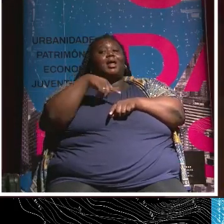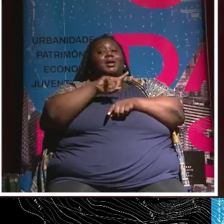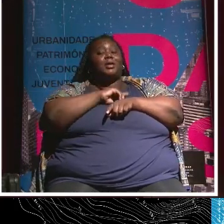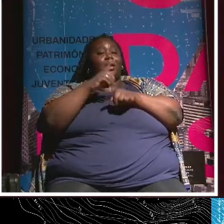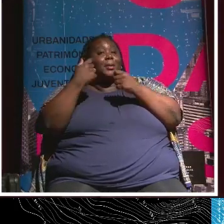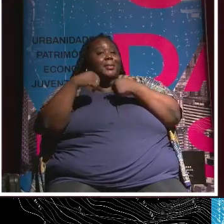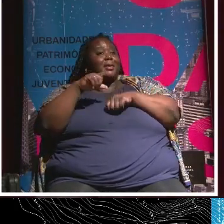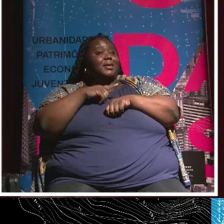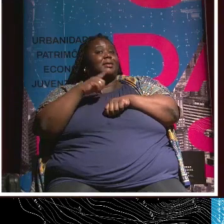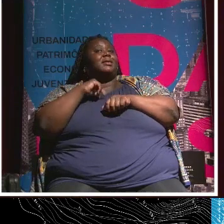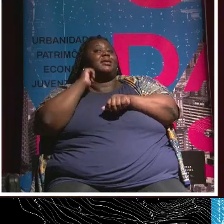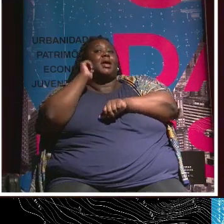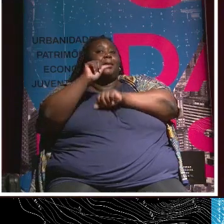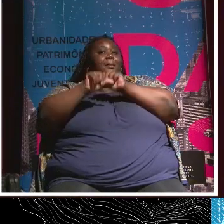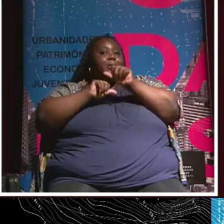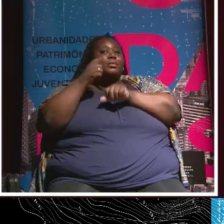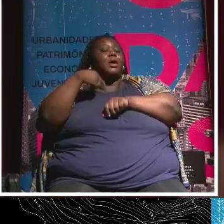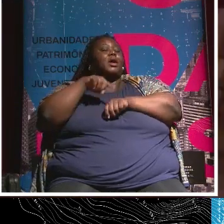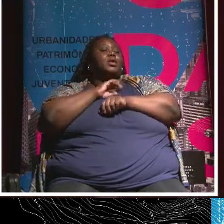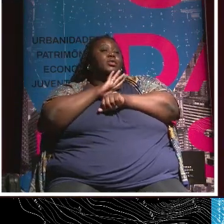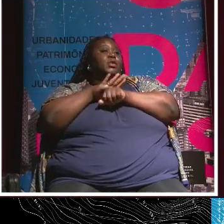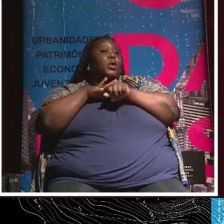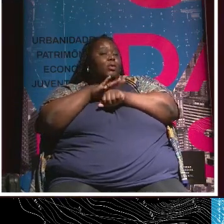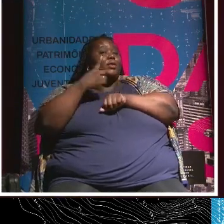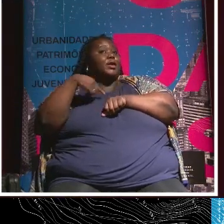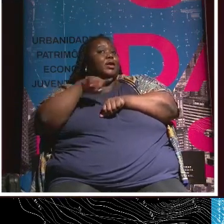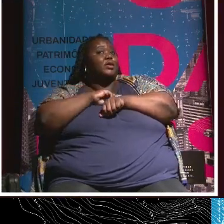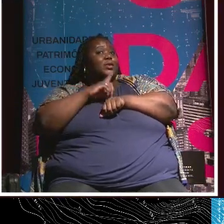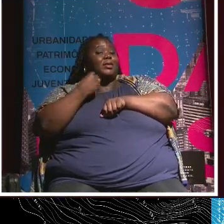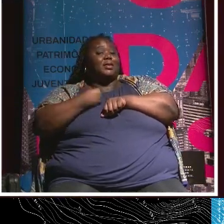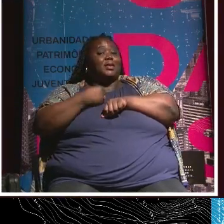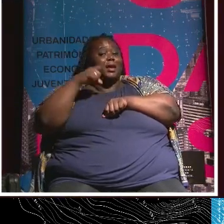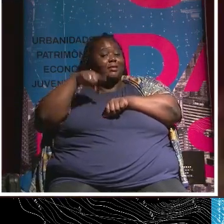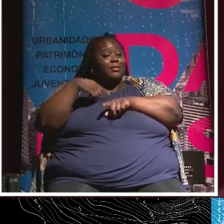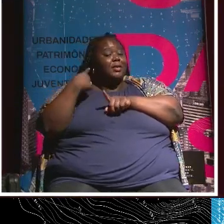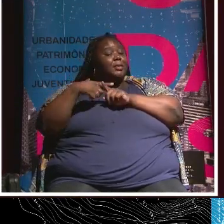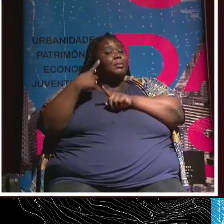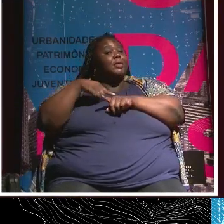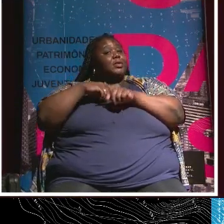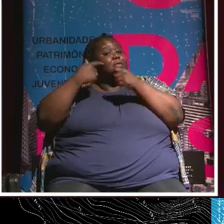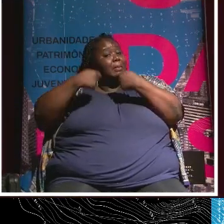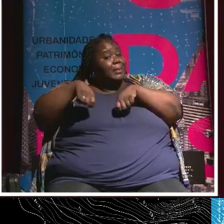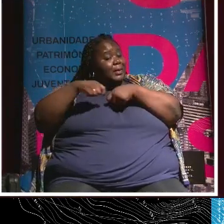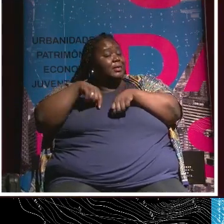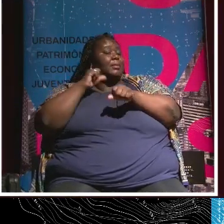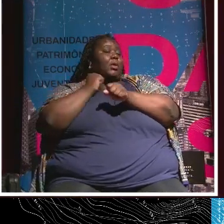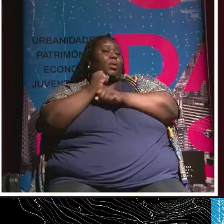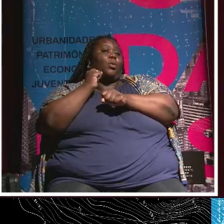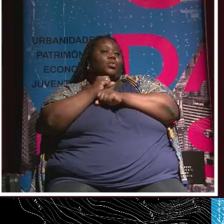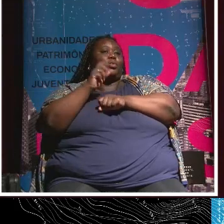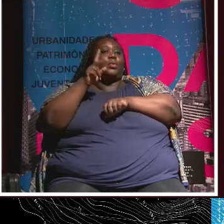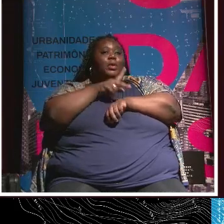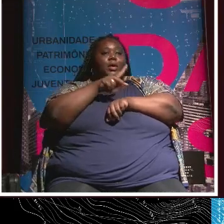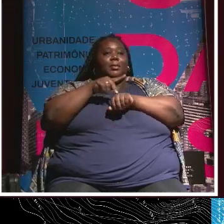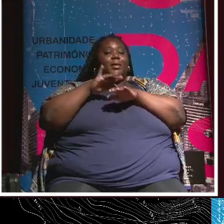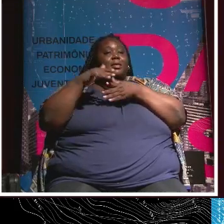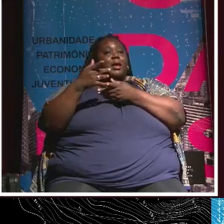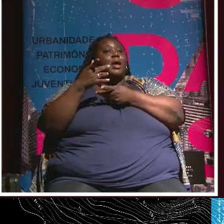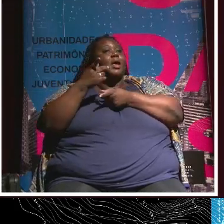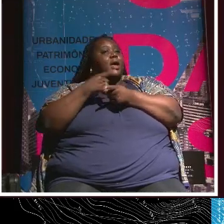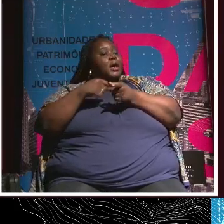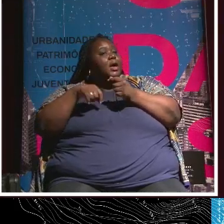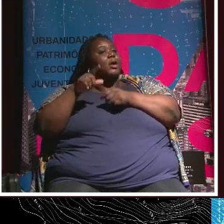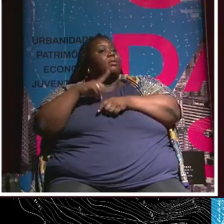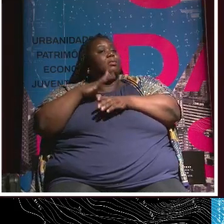que atualizar o nosso debate. Nós estamos porque nós precisamos reconstruir esse país, e a economia